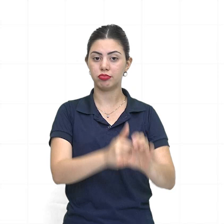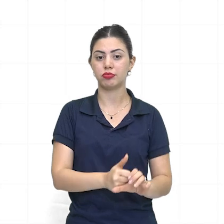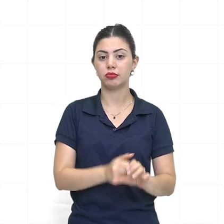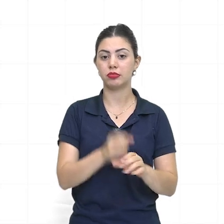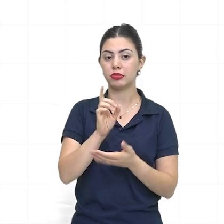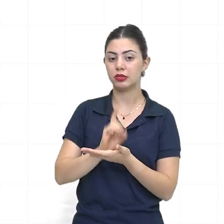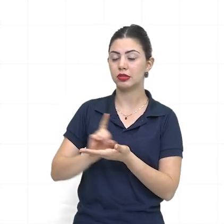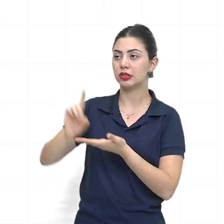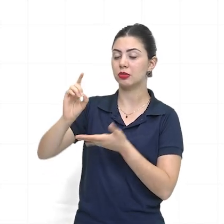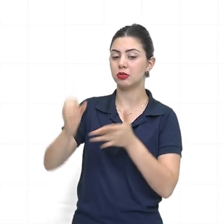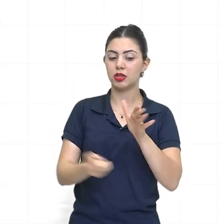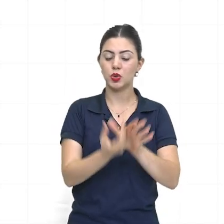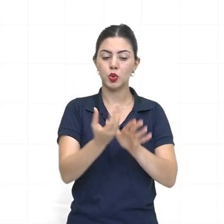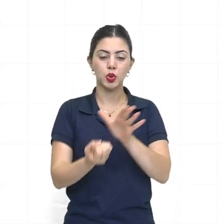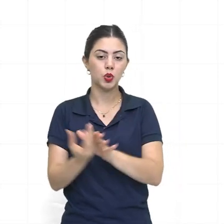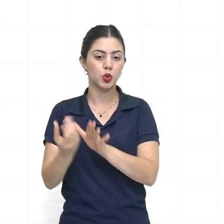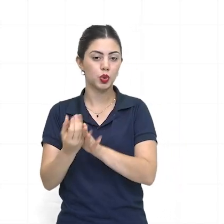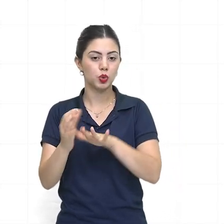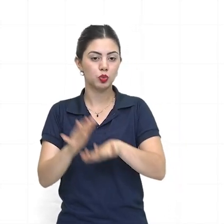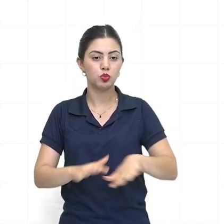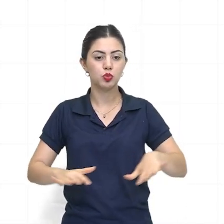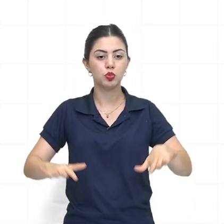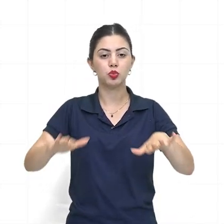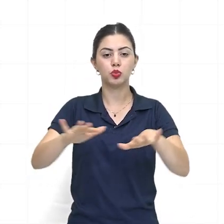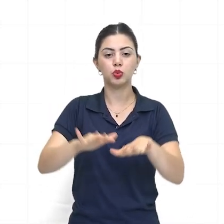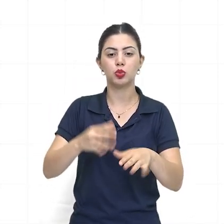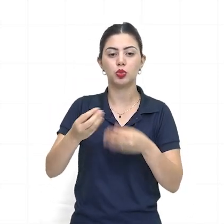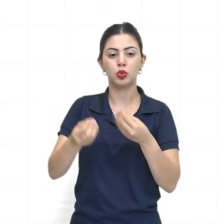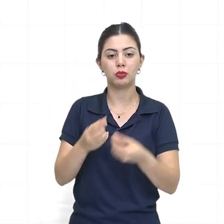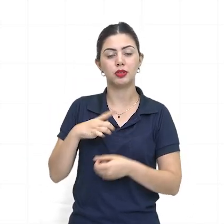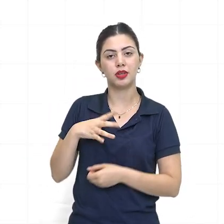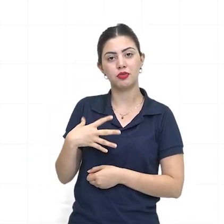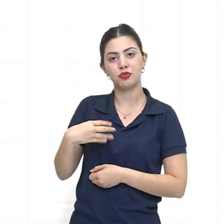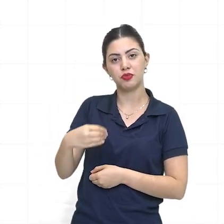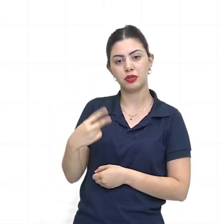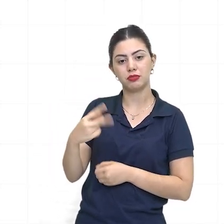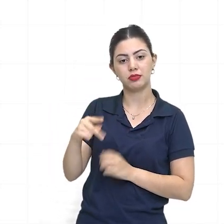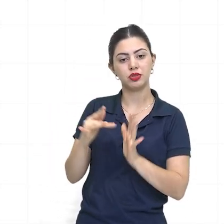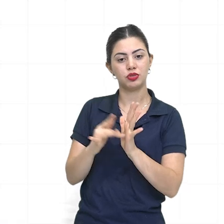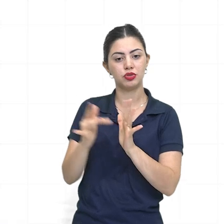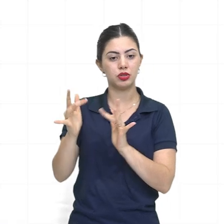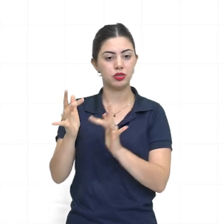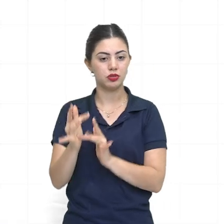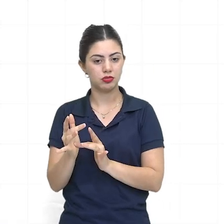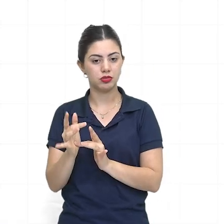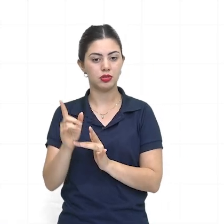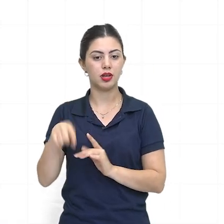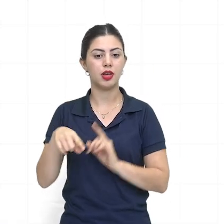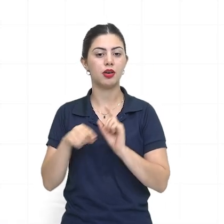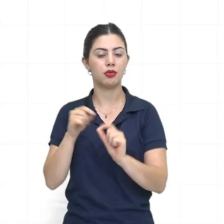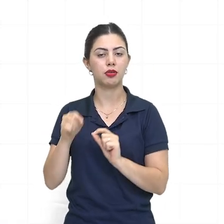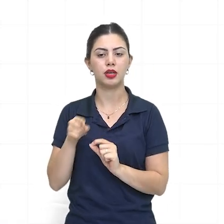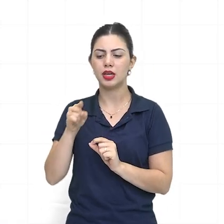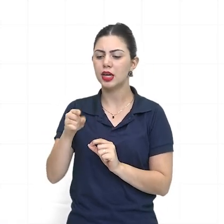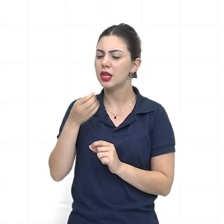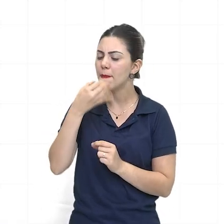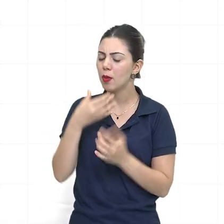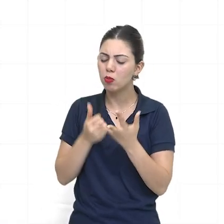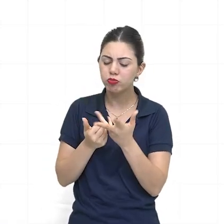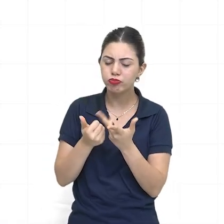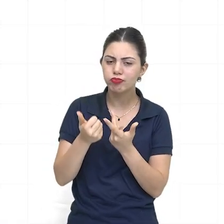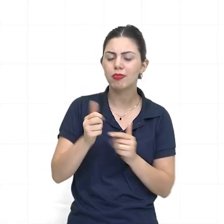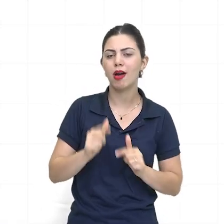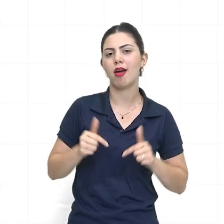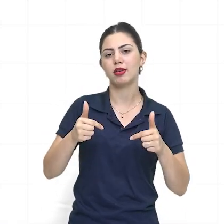criador de toda a vida, se manifesta através de seu Filho Jesus Cristo, que é a personificação do bem. Então